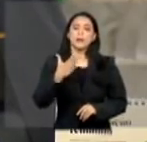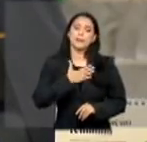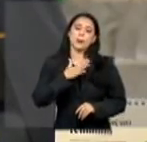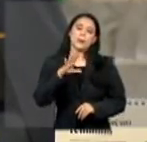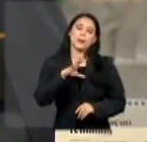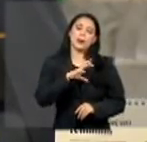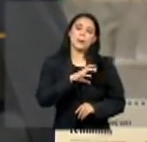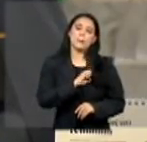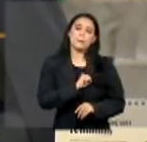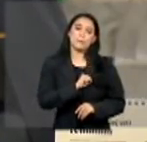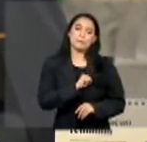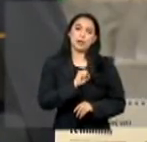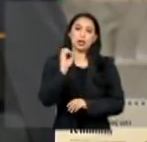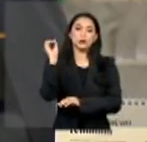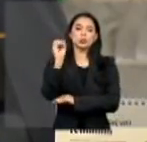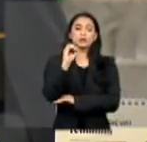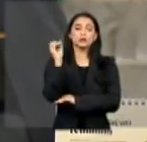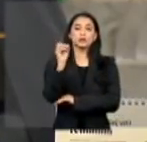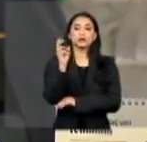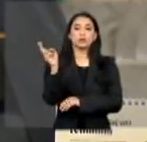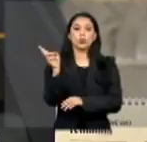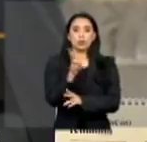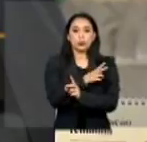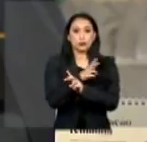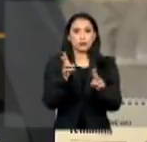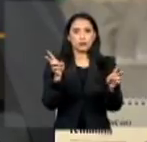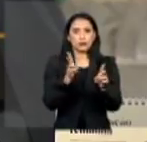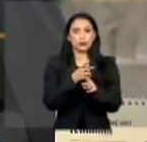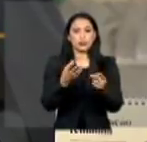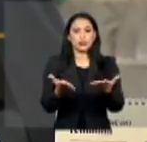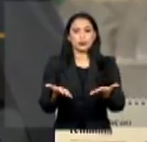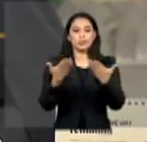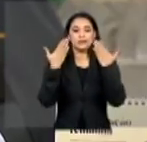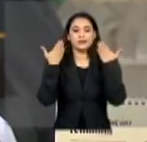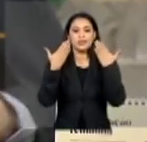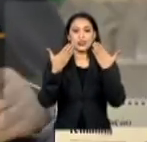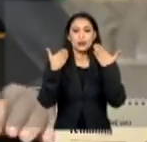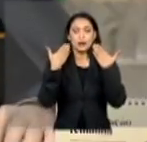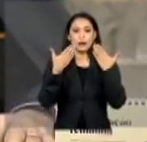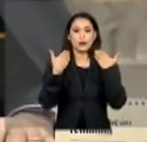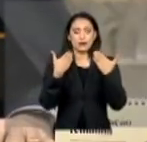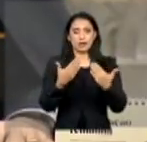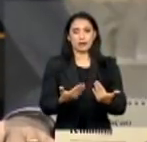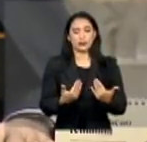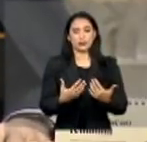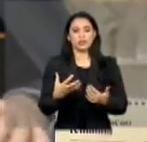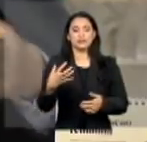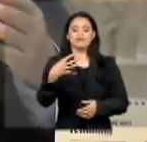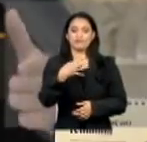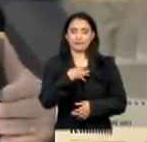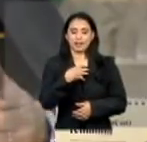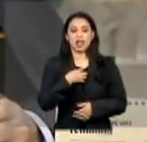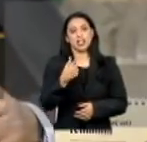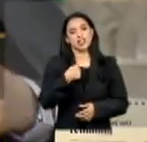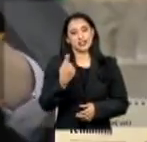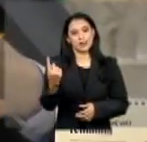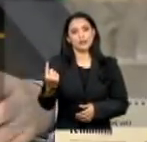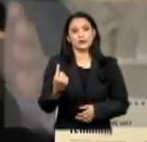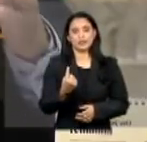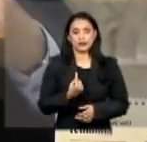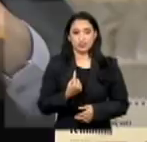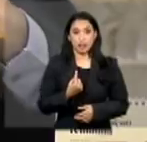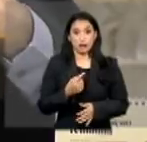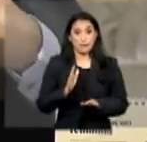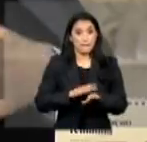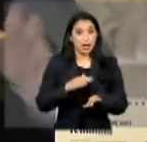grande onde o vento as oitavas faz pois eu eminentes ministros venho ainda de mais